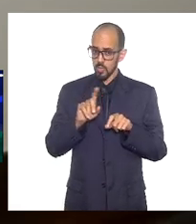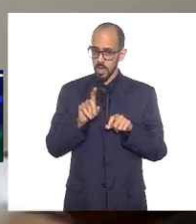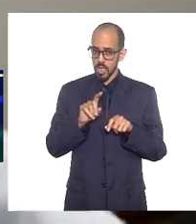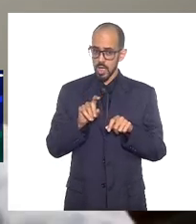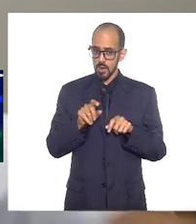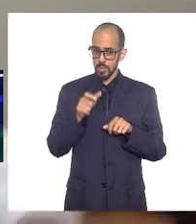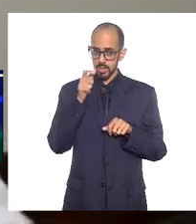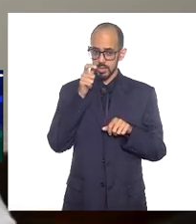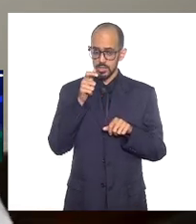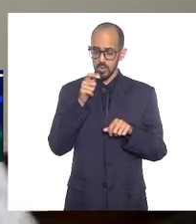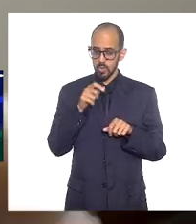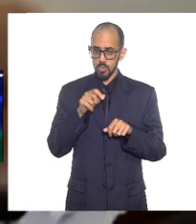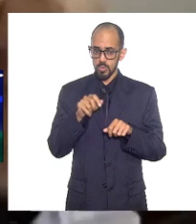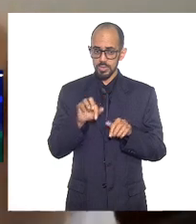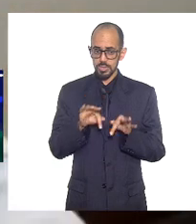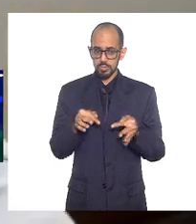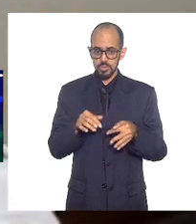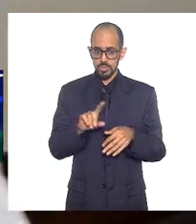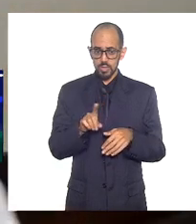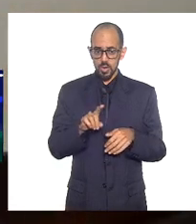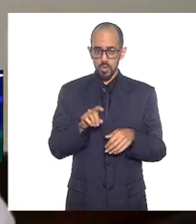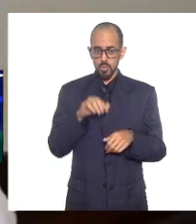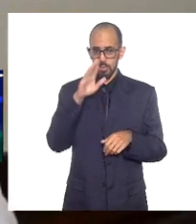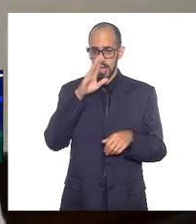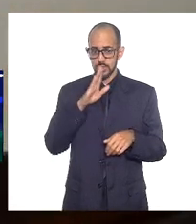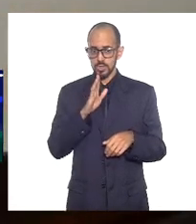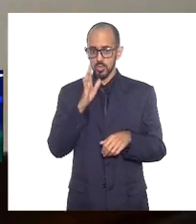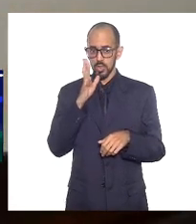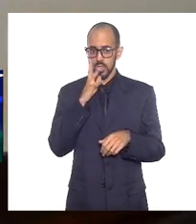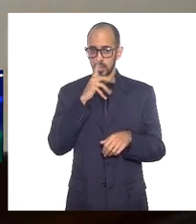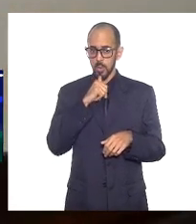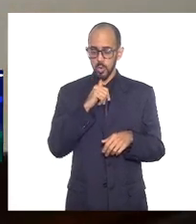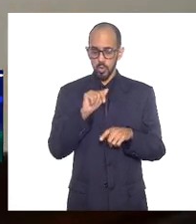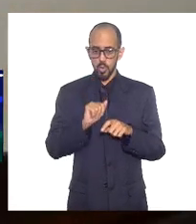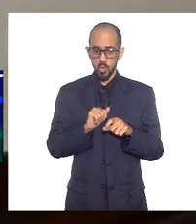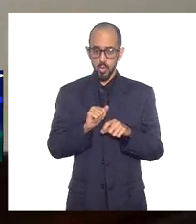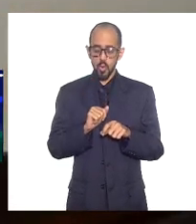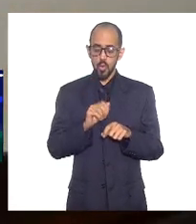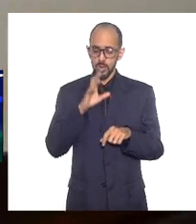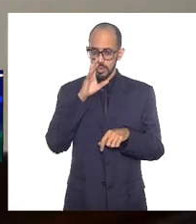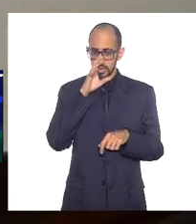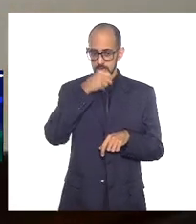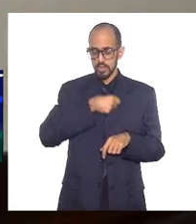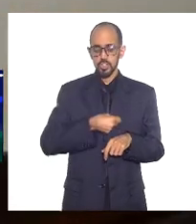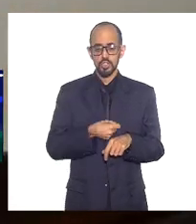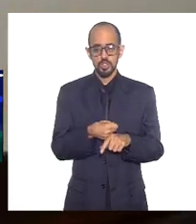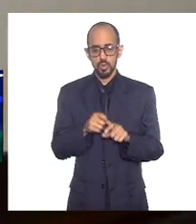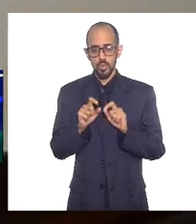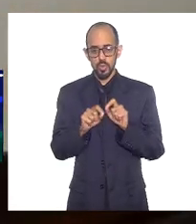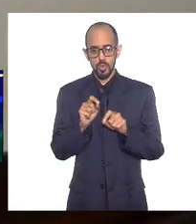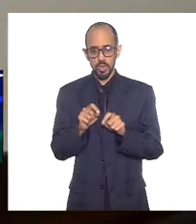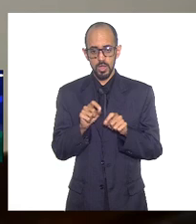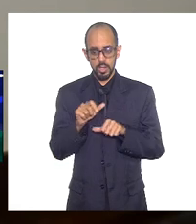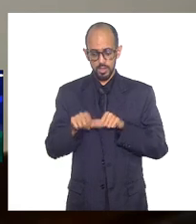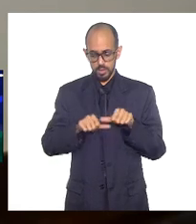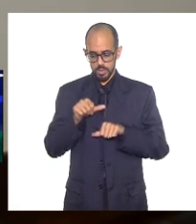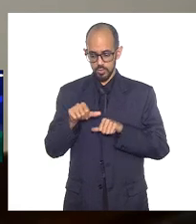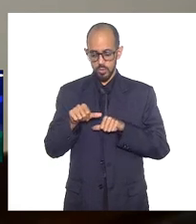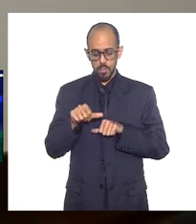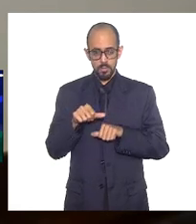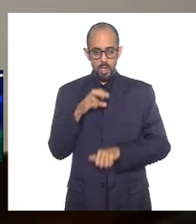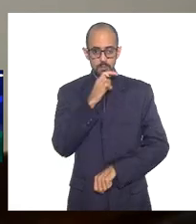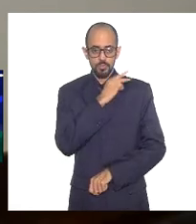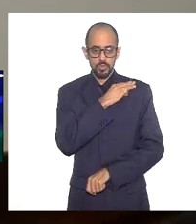detalhe. O Brasil demorou, custou, resistiu a transformar o ensino